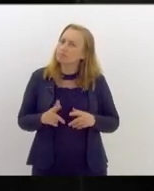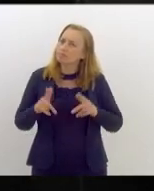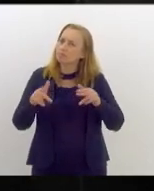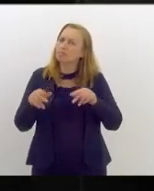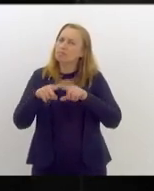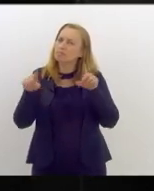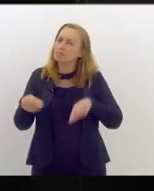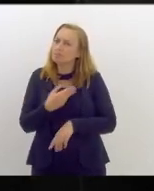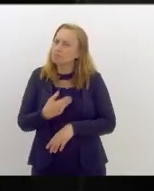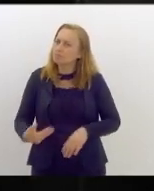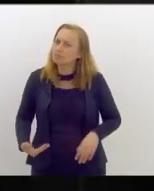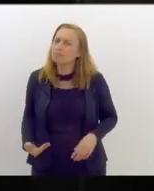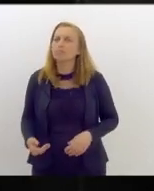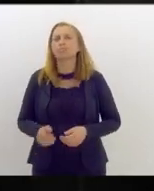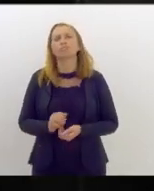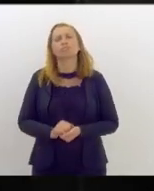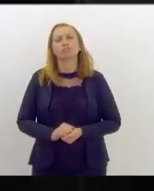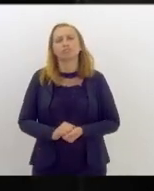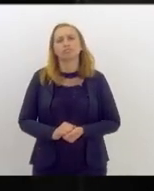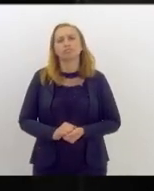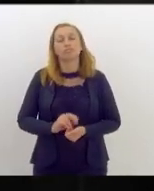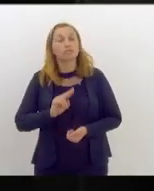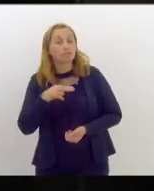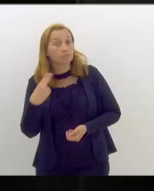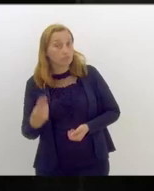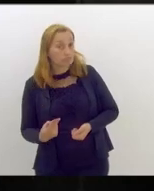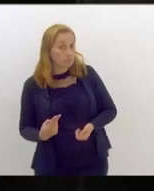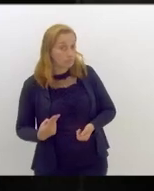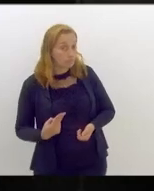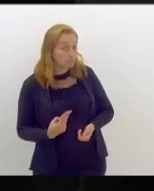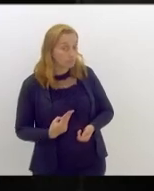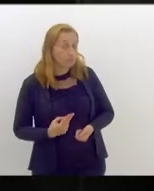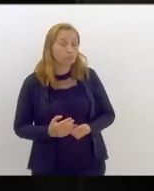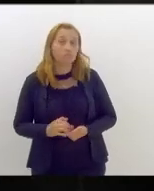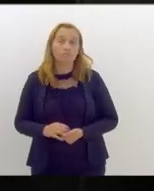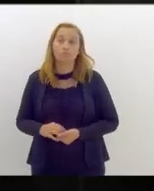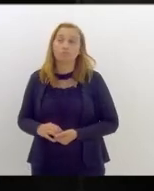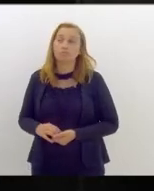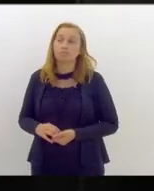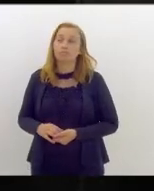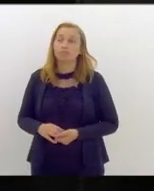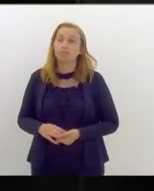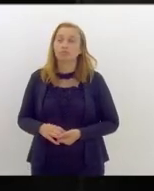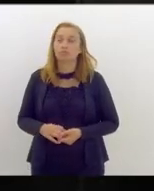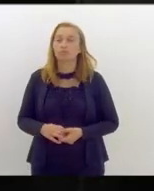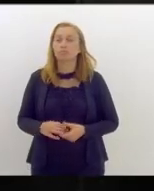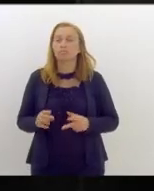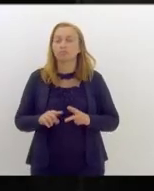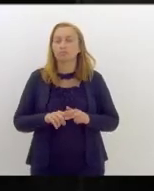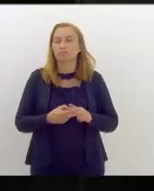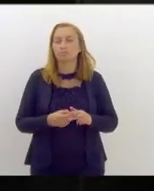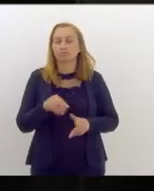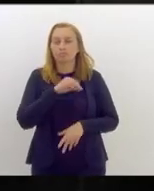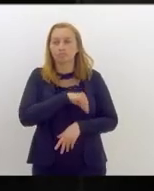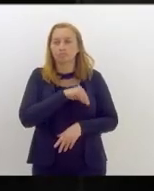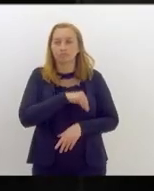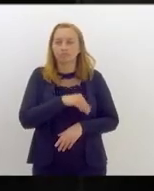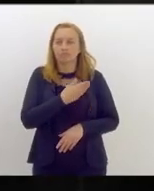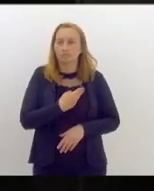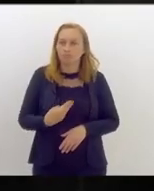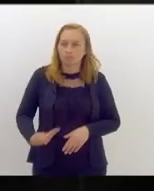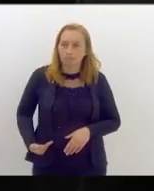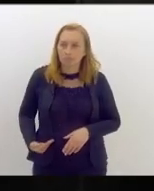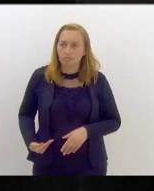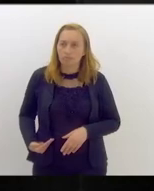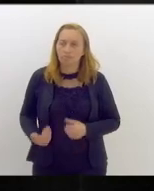servidores tem que ser simétrico ou seja ou seja a recomposição do salário do governador